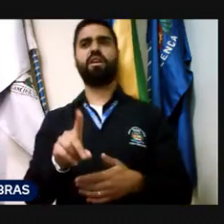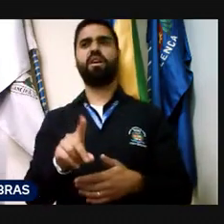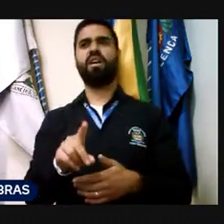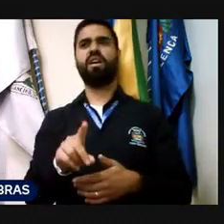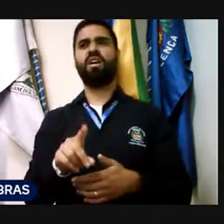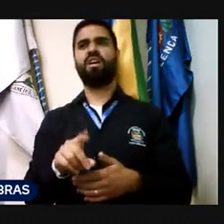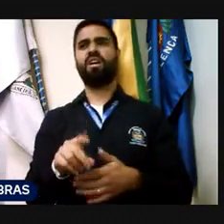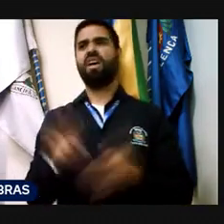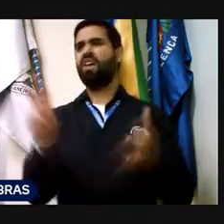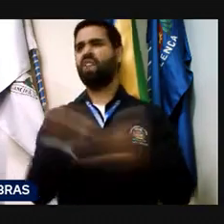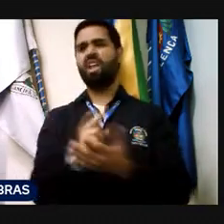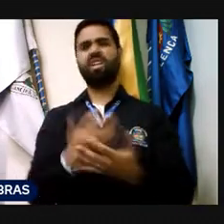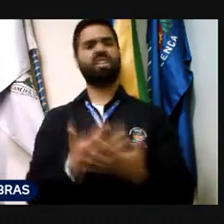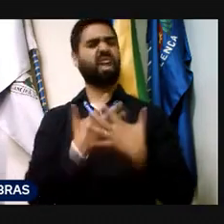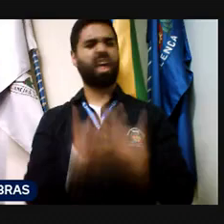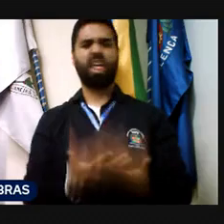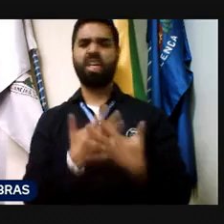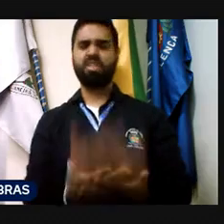política atrasada